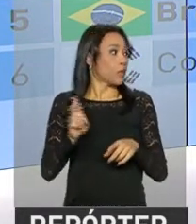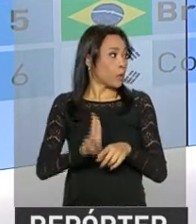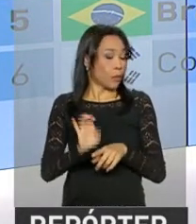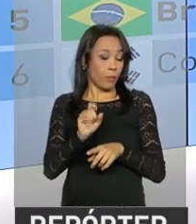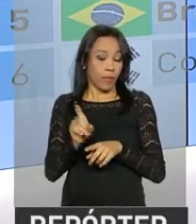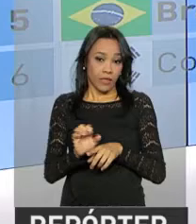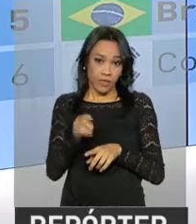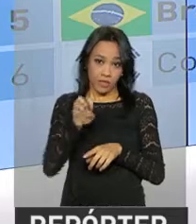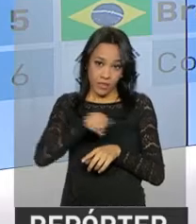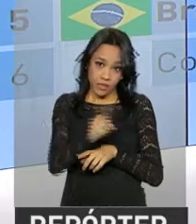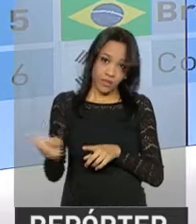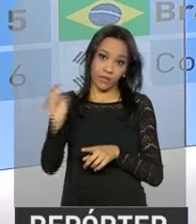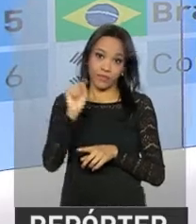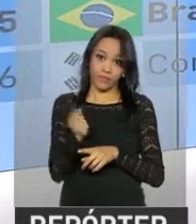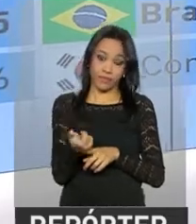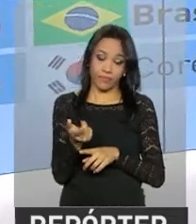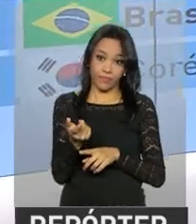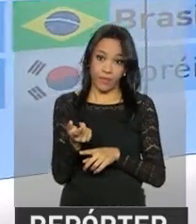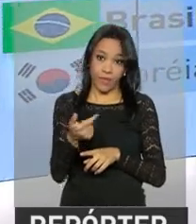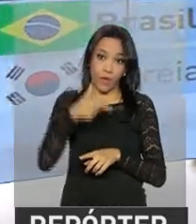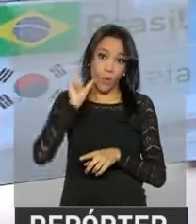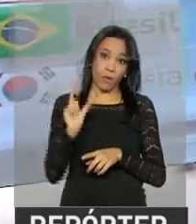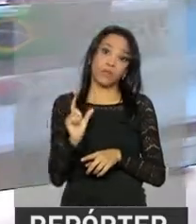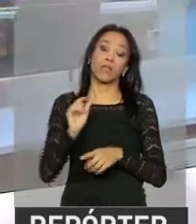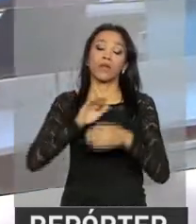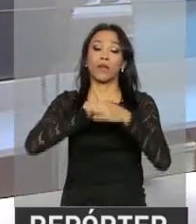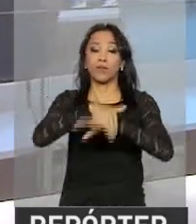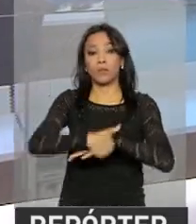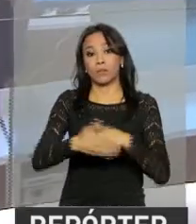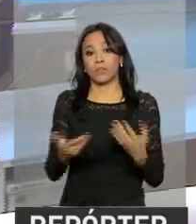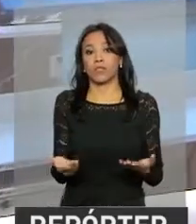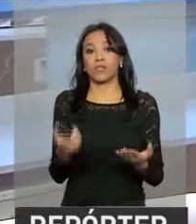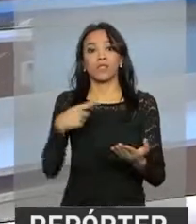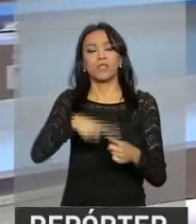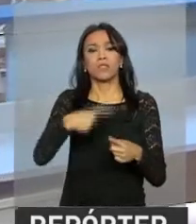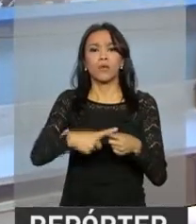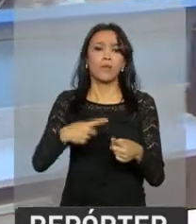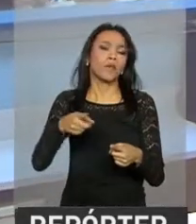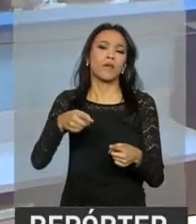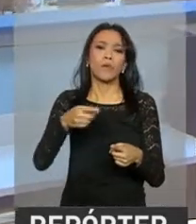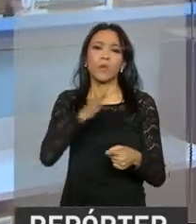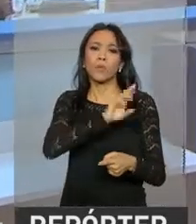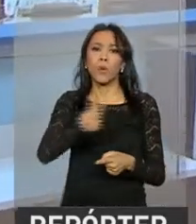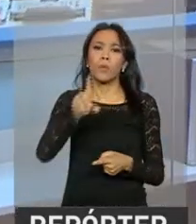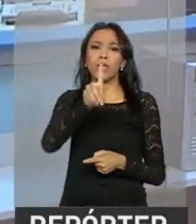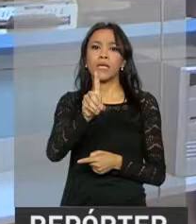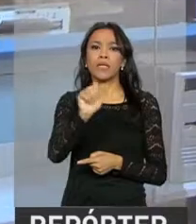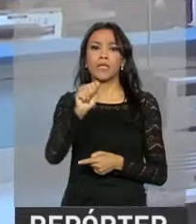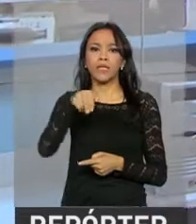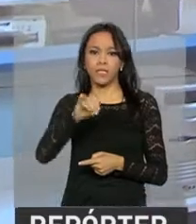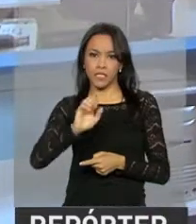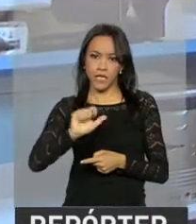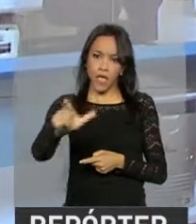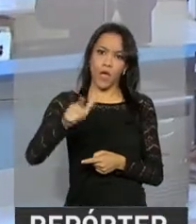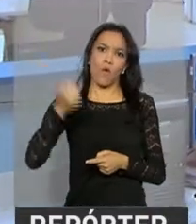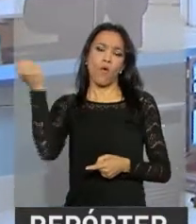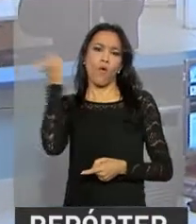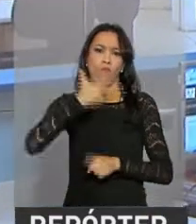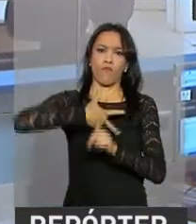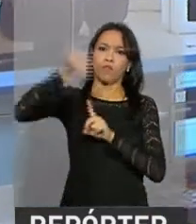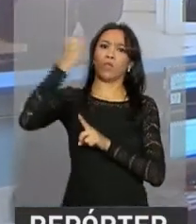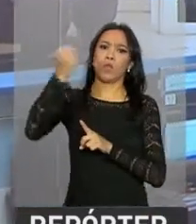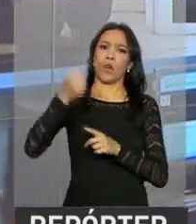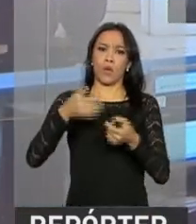medalhas de ouro e ontem à noite o medalhista multimed alista Daniel Dias estreou com vitória na